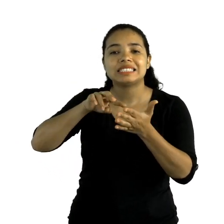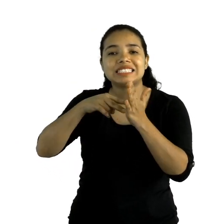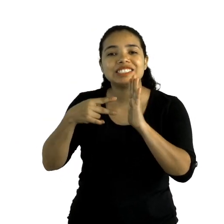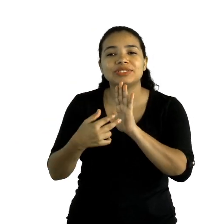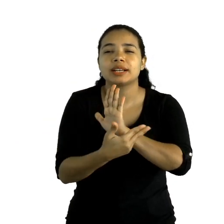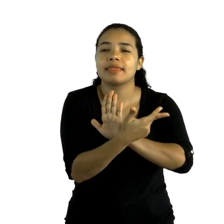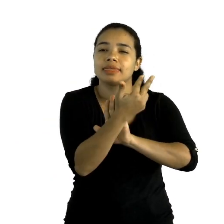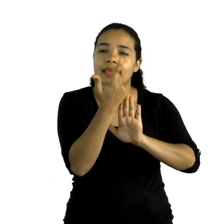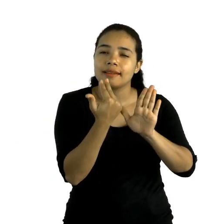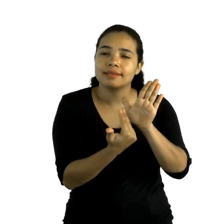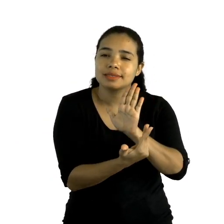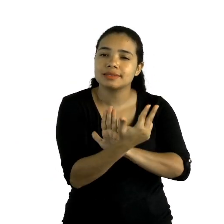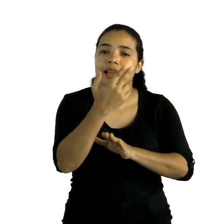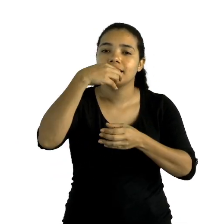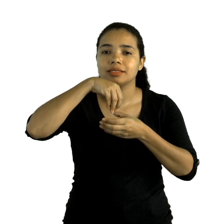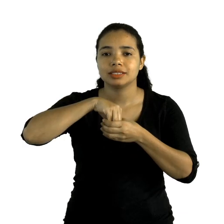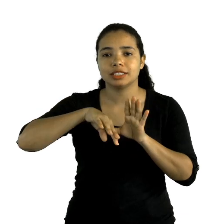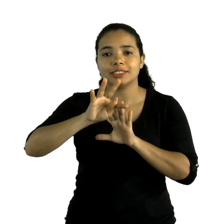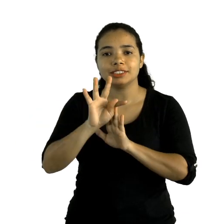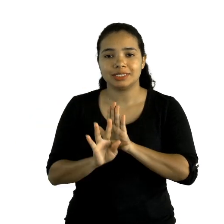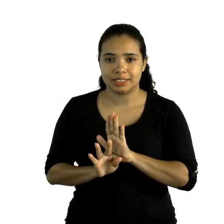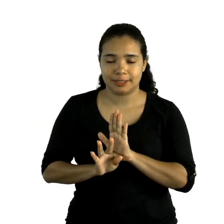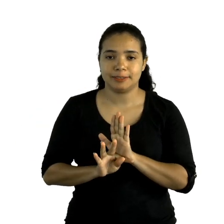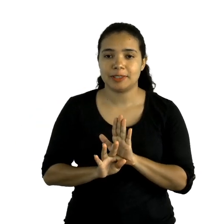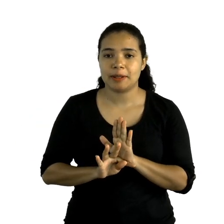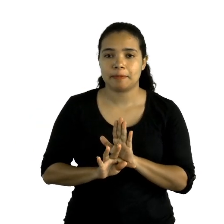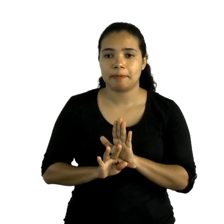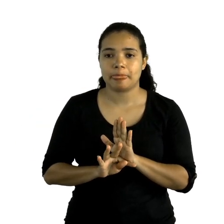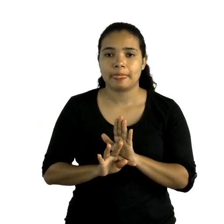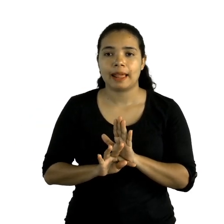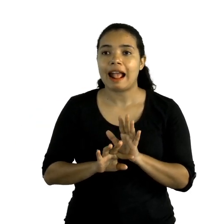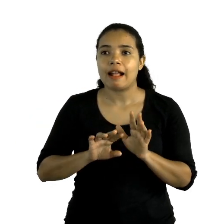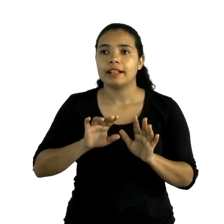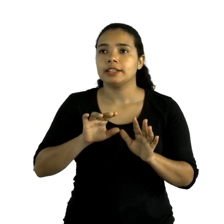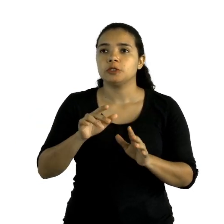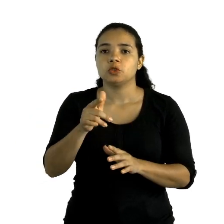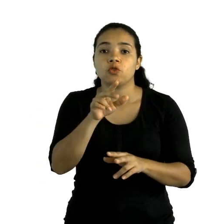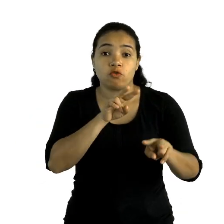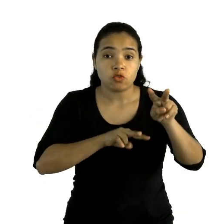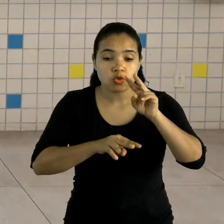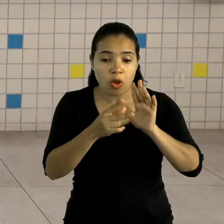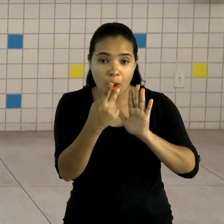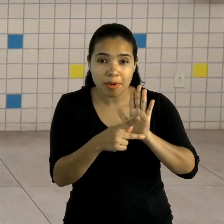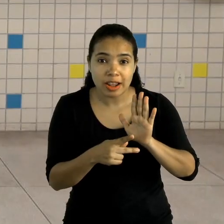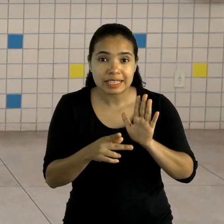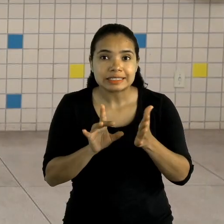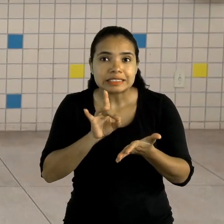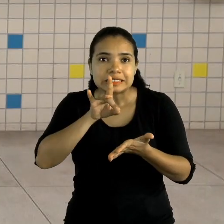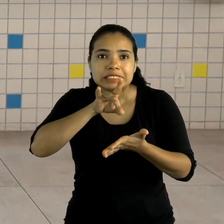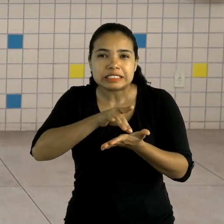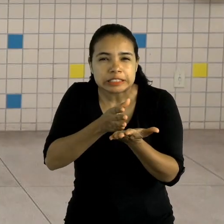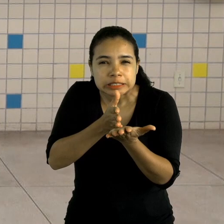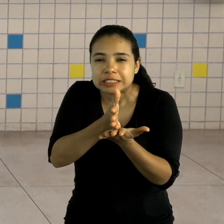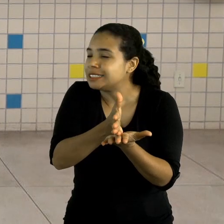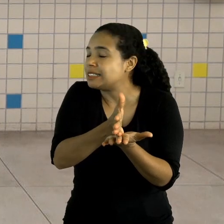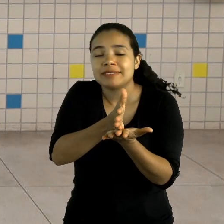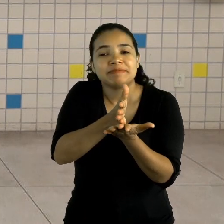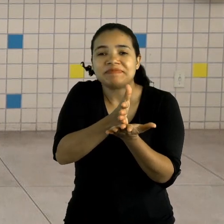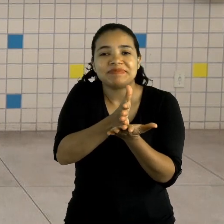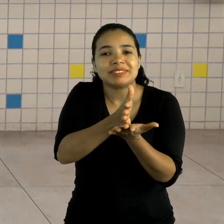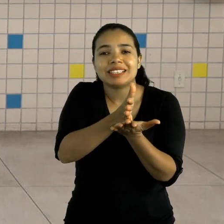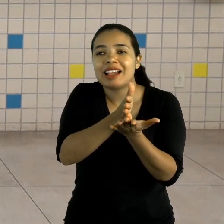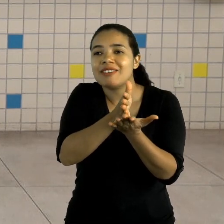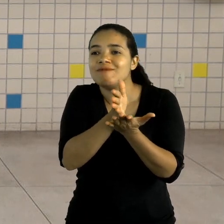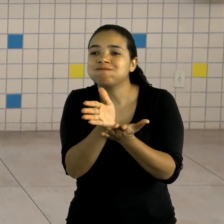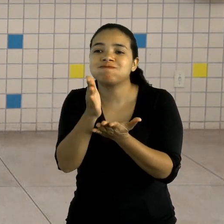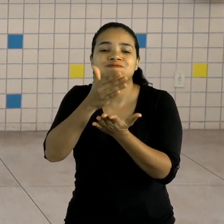texto. Não existe uma forma fixa do poema visual. O autor ele é livre para expor